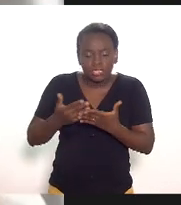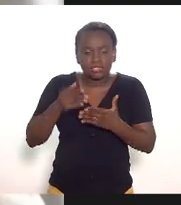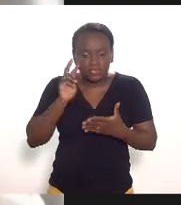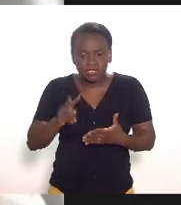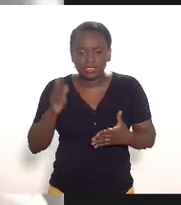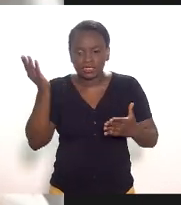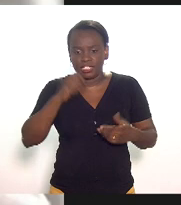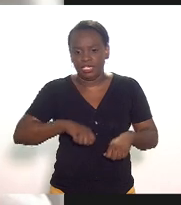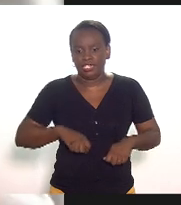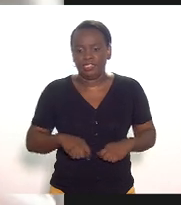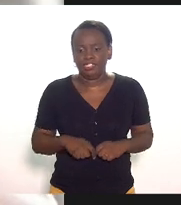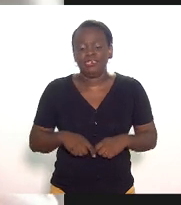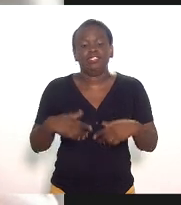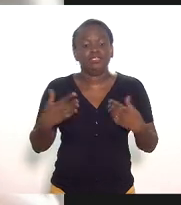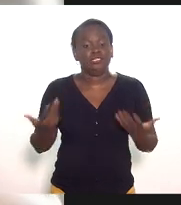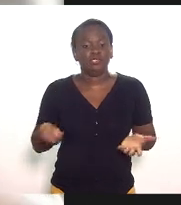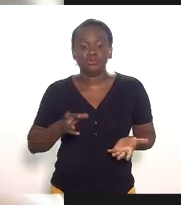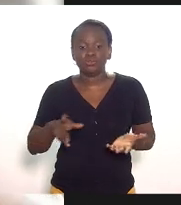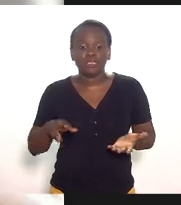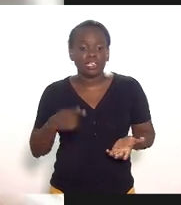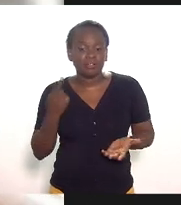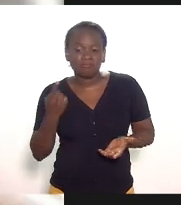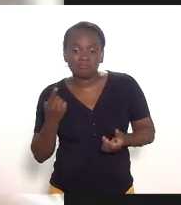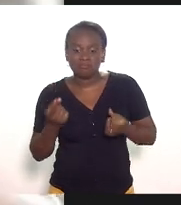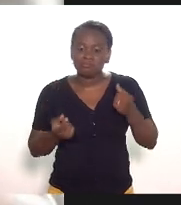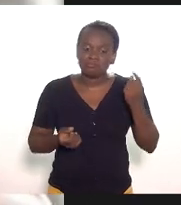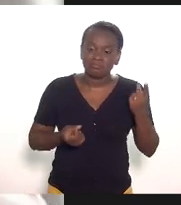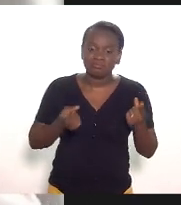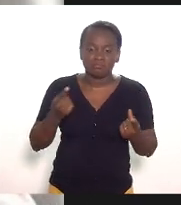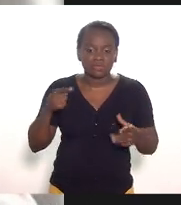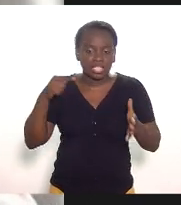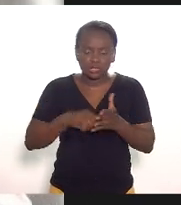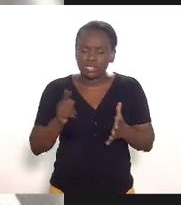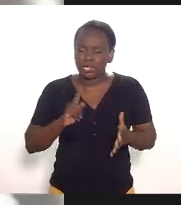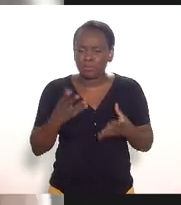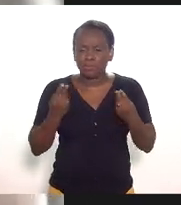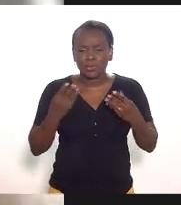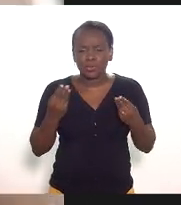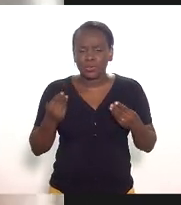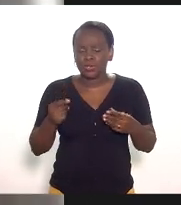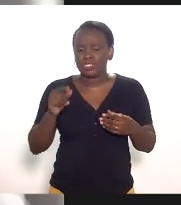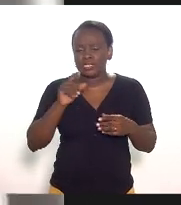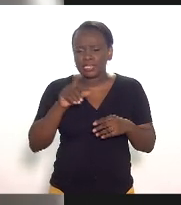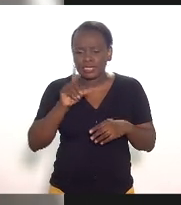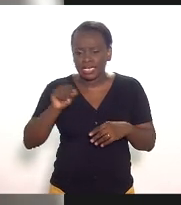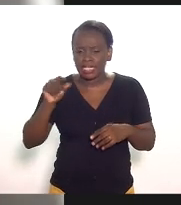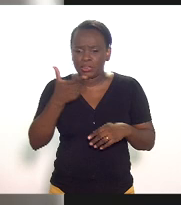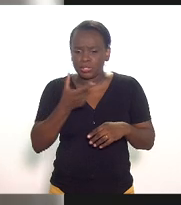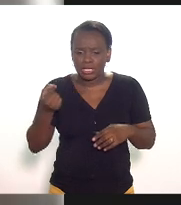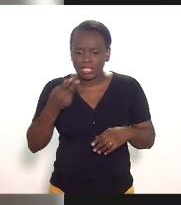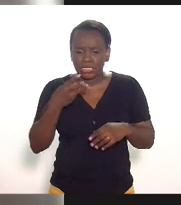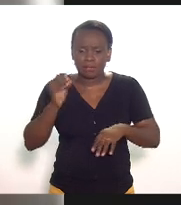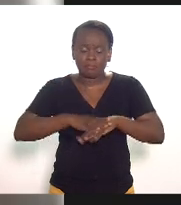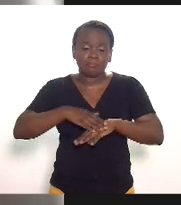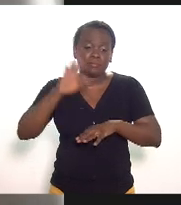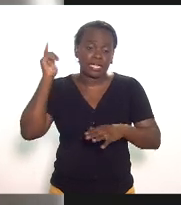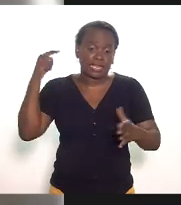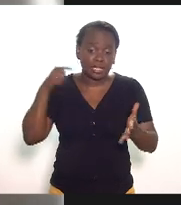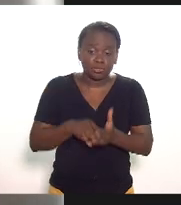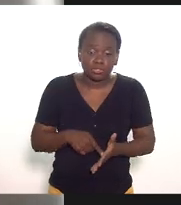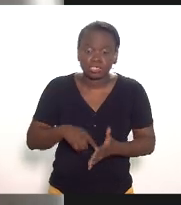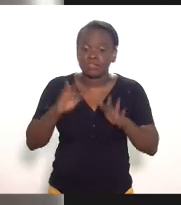aula. Não é uma, não são uma ou duas denúncias, não. São centenas e centenas de denúncias de pais que